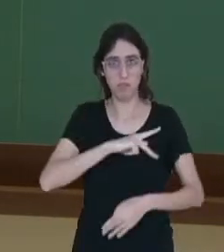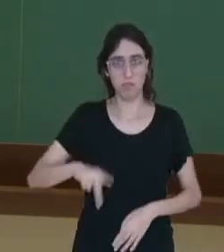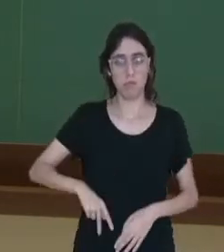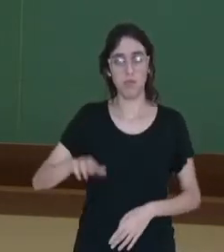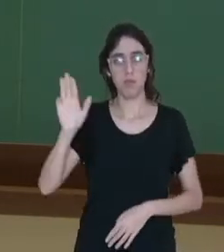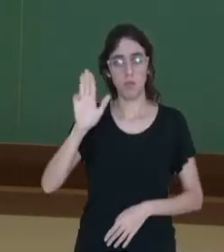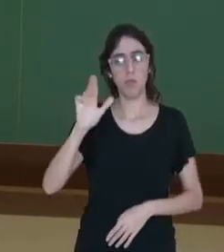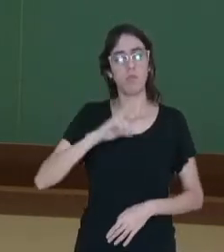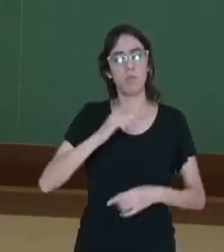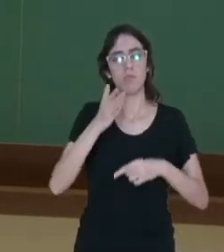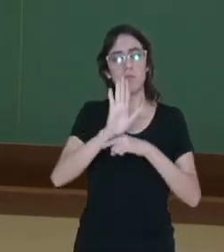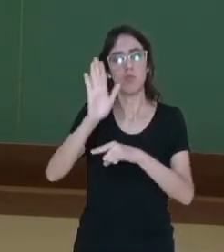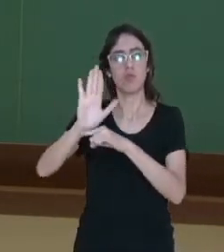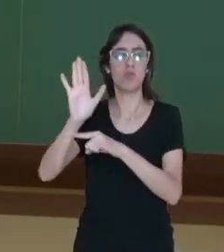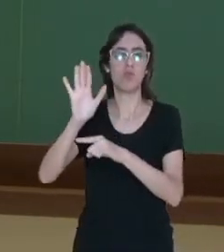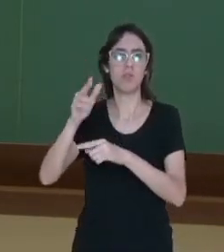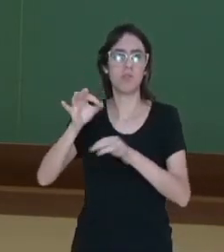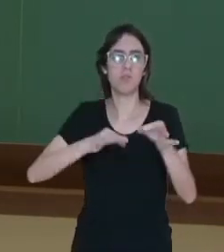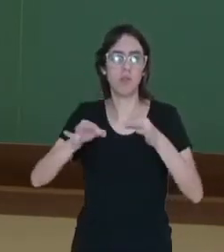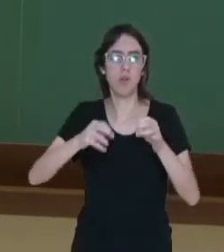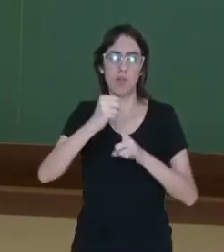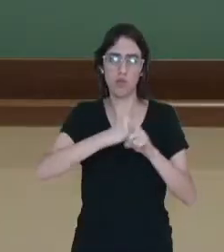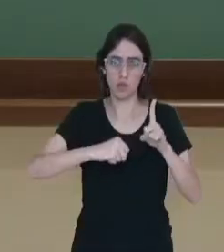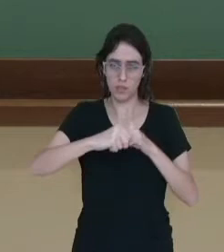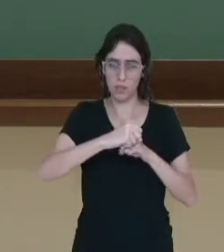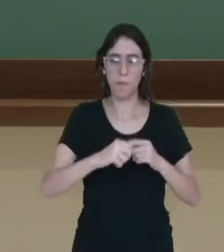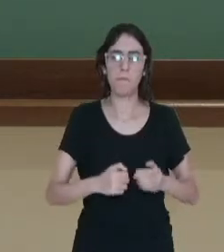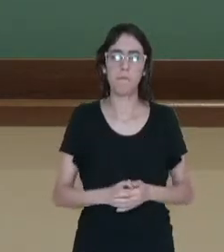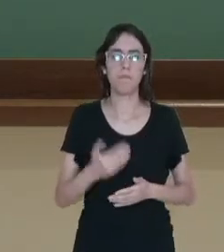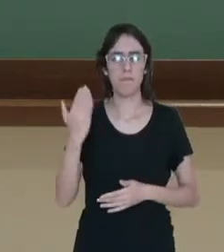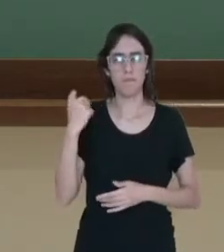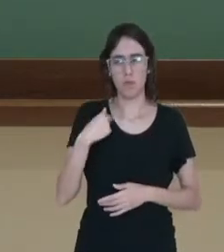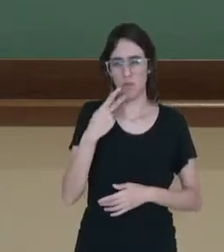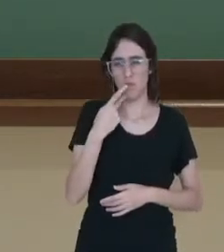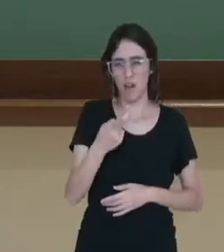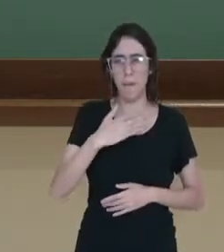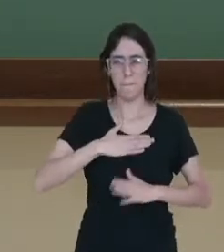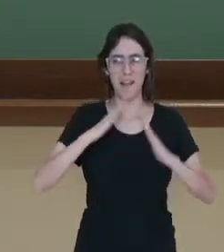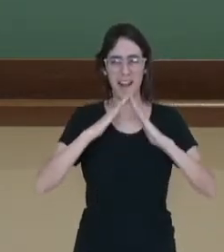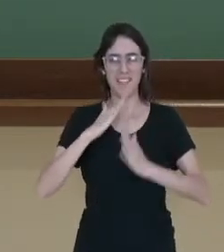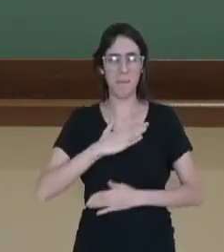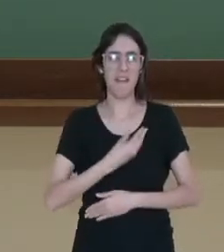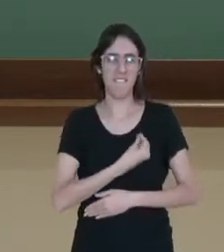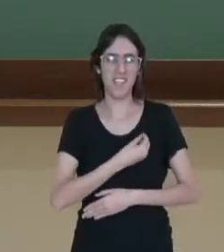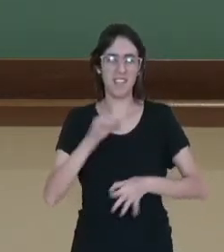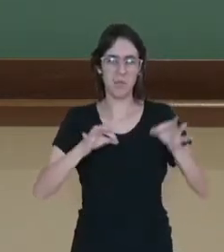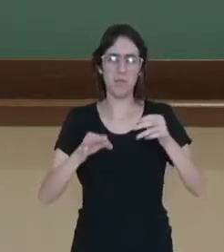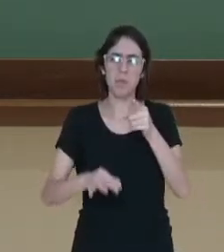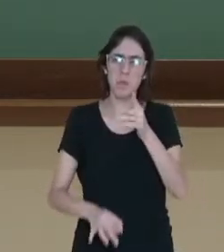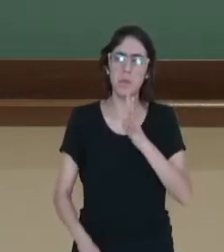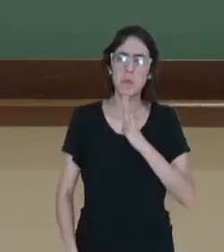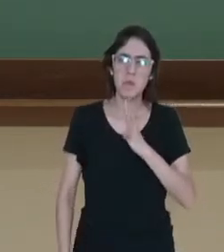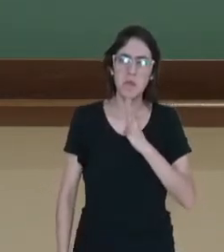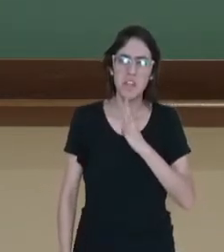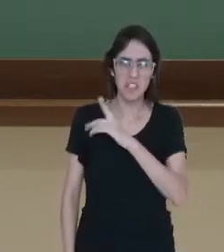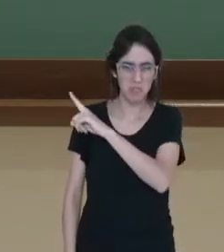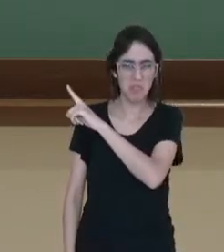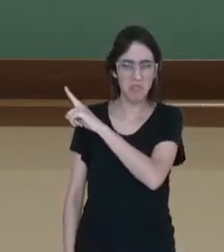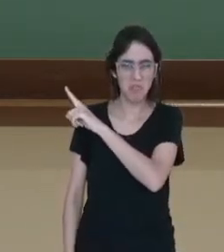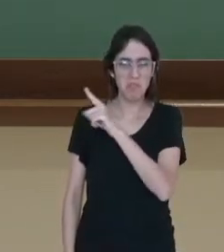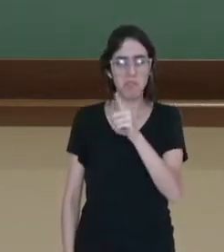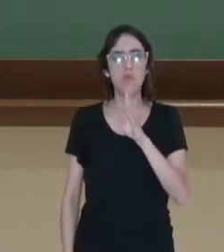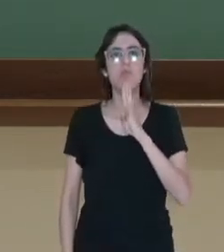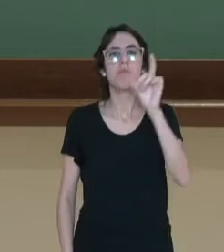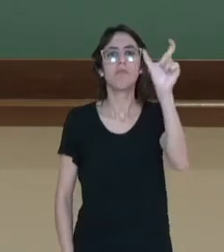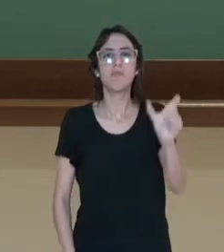programas sociais, como esse destaque. Aliás, eu falei aí do Minha Casa Minha Vida. Você já ouviu falar desse programa? Conhece alguém que participa